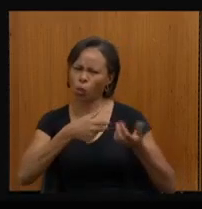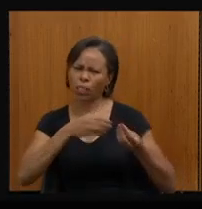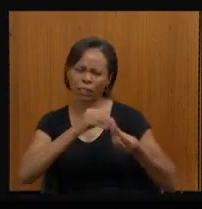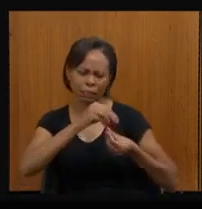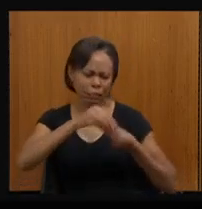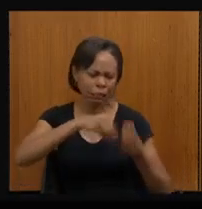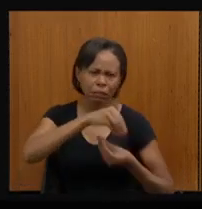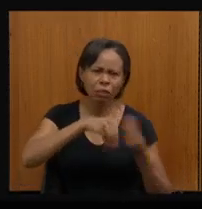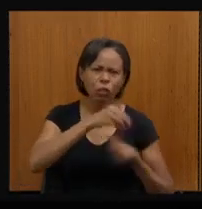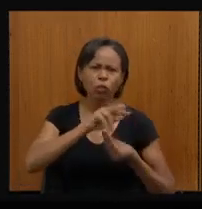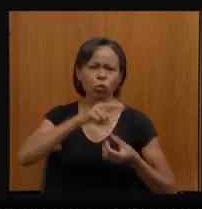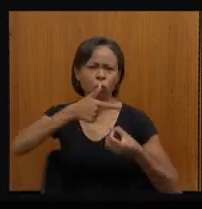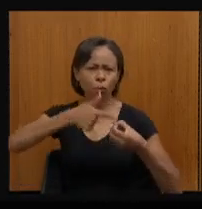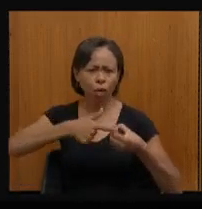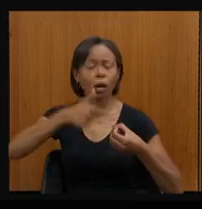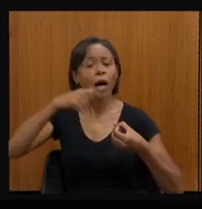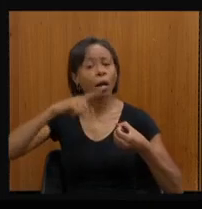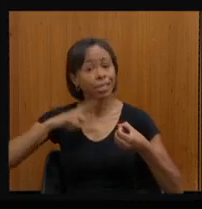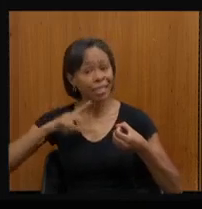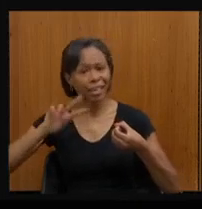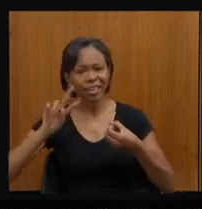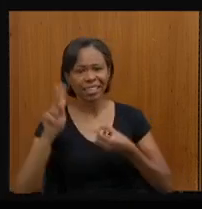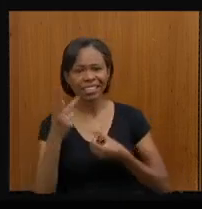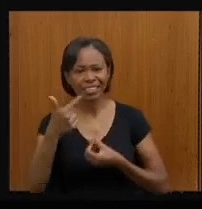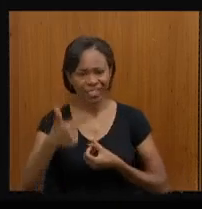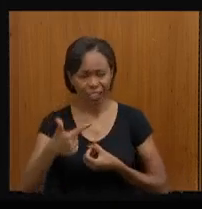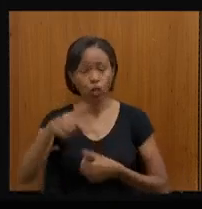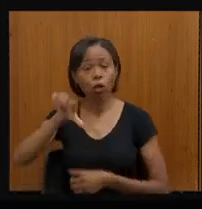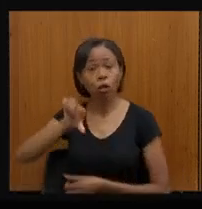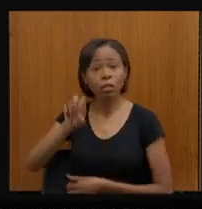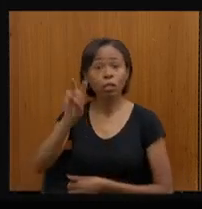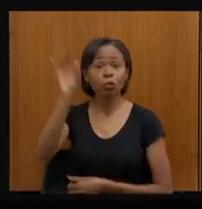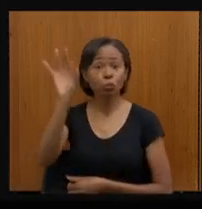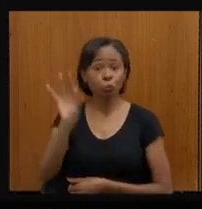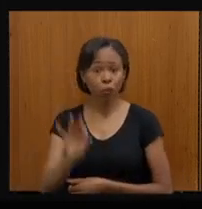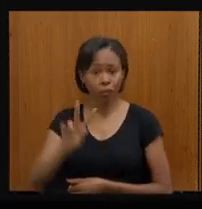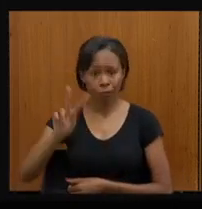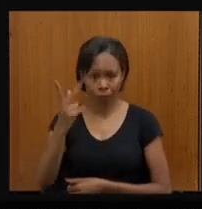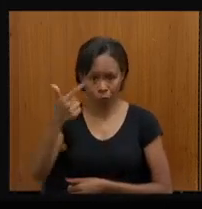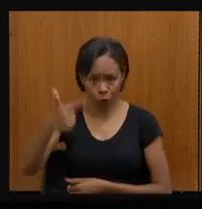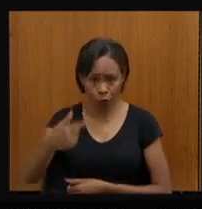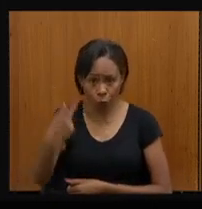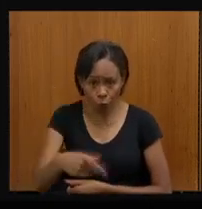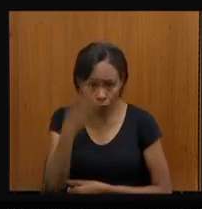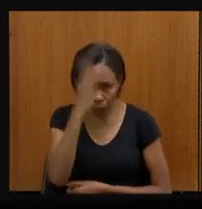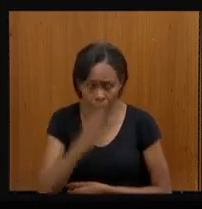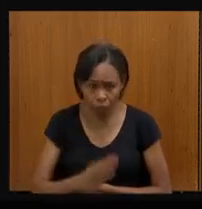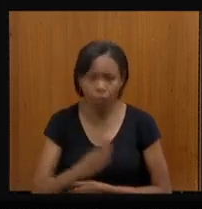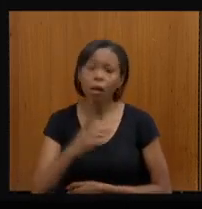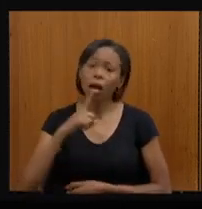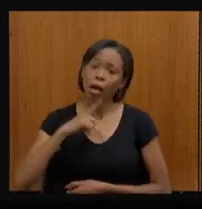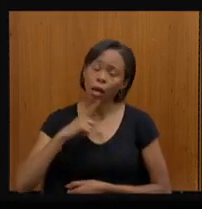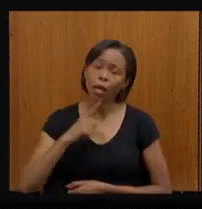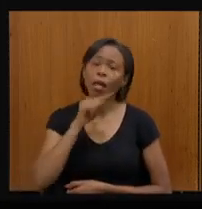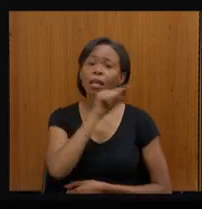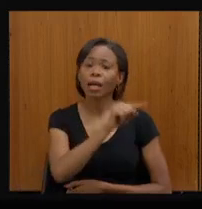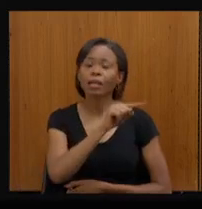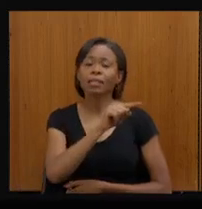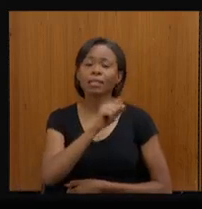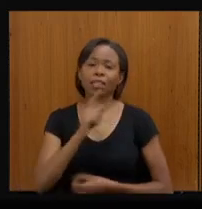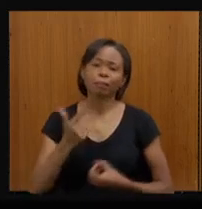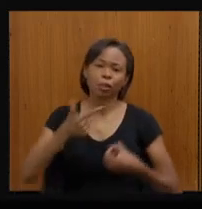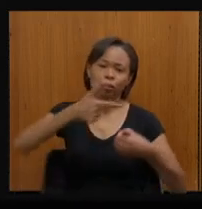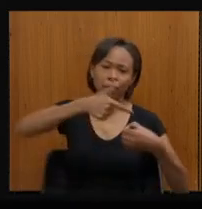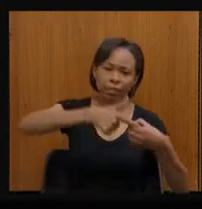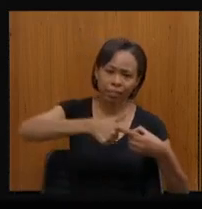utilizam de hidrogênio não é à toa que noventa e cinco porcento do hidrogénio produzido hoje no Brasil provém da Petrobras a